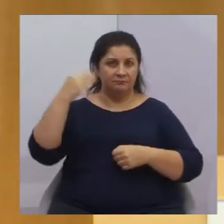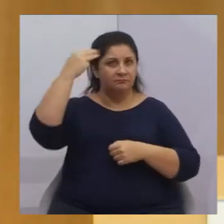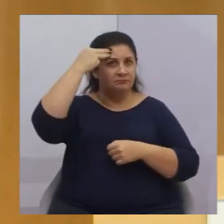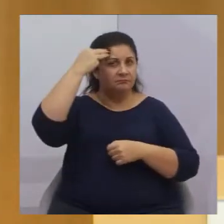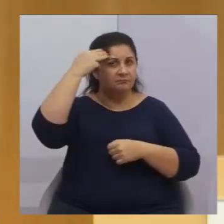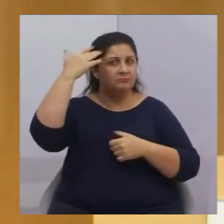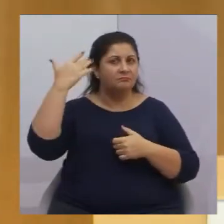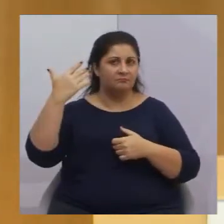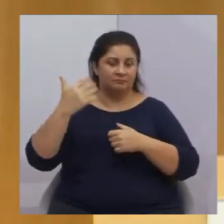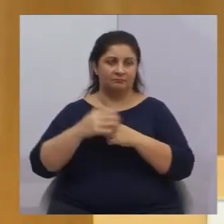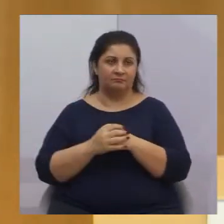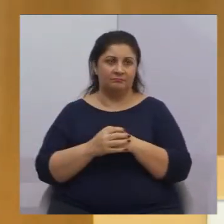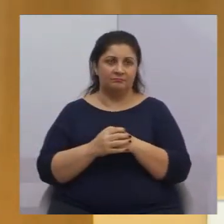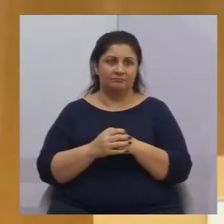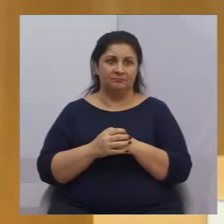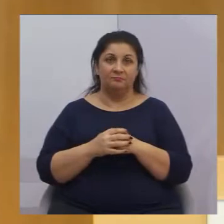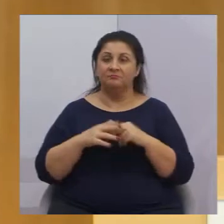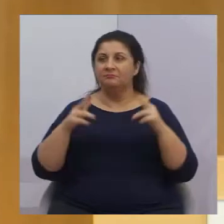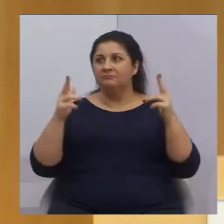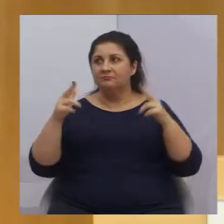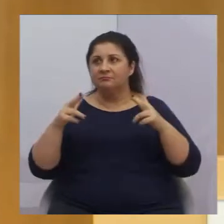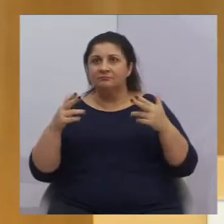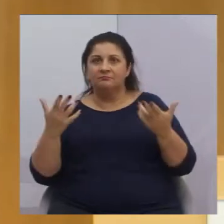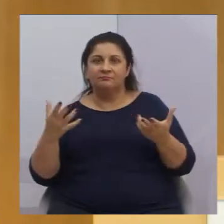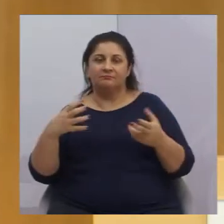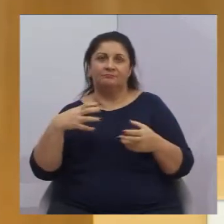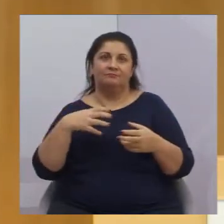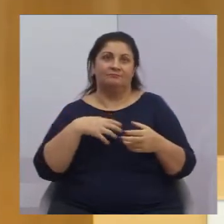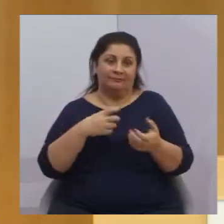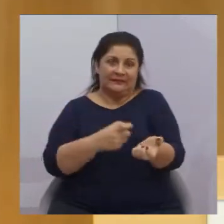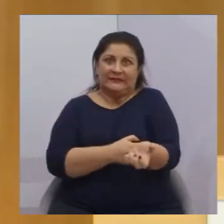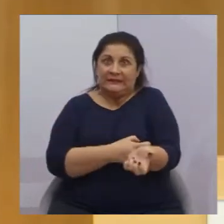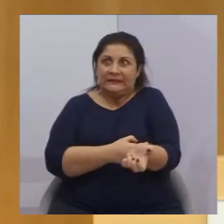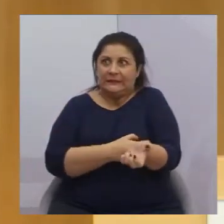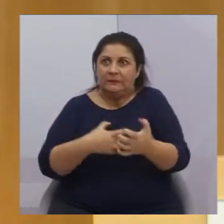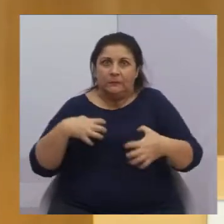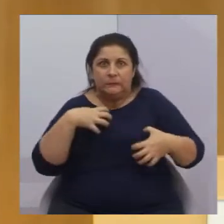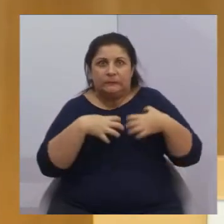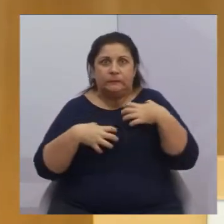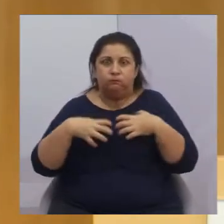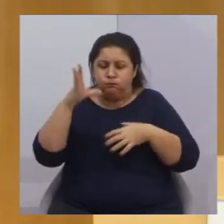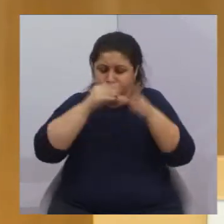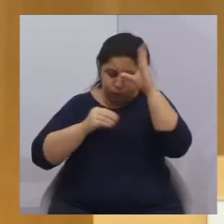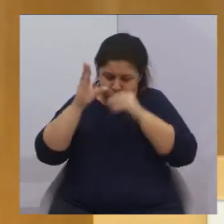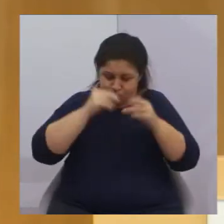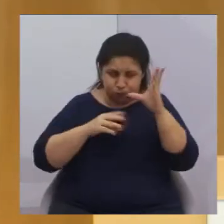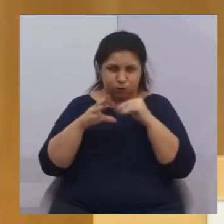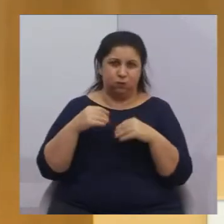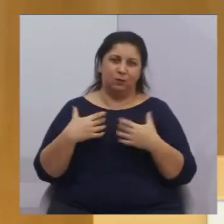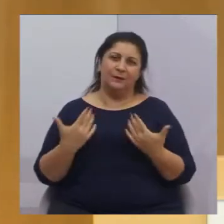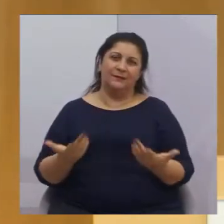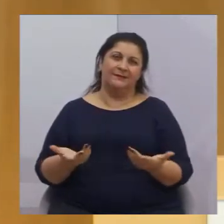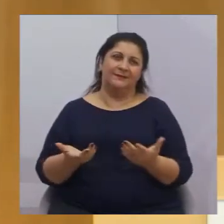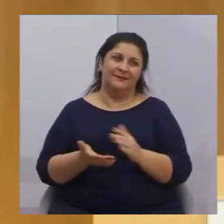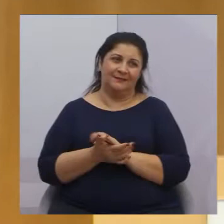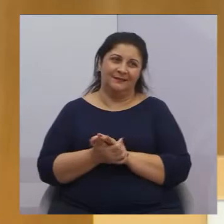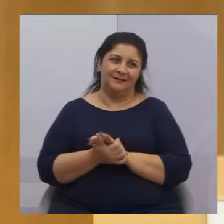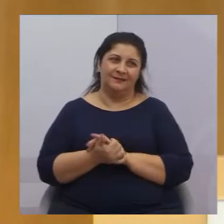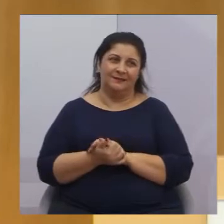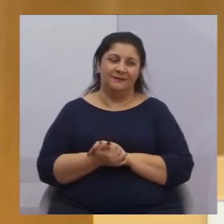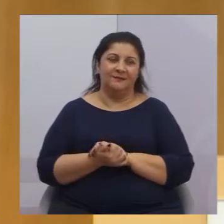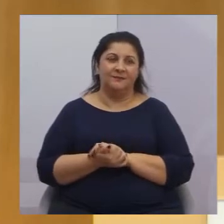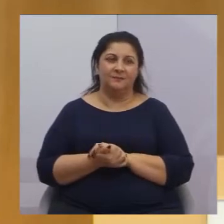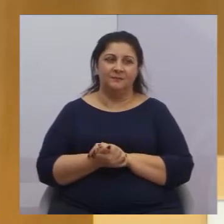Para que eu não chegue ao ponto de estresse, num acúmulo que não seja mais possível administrar,